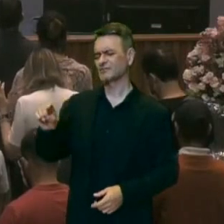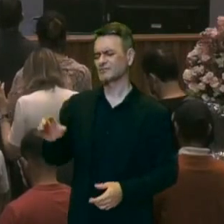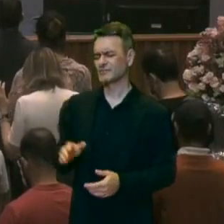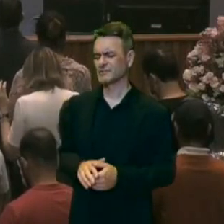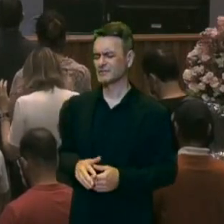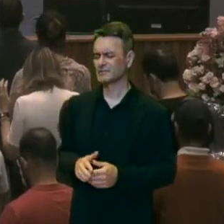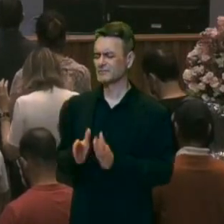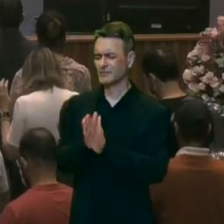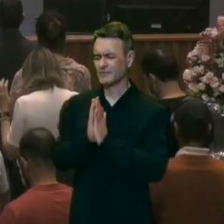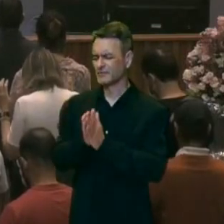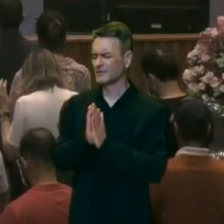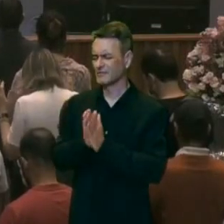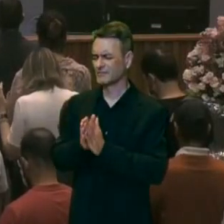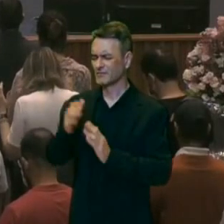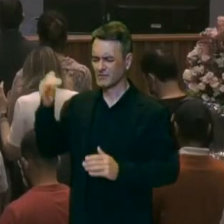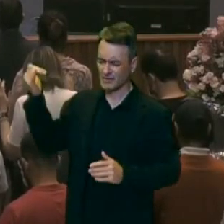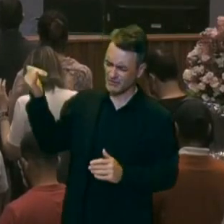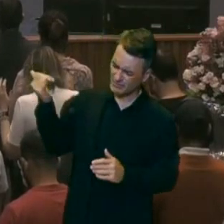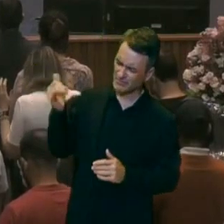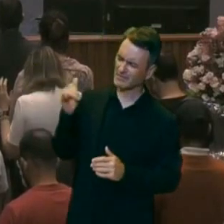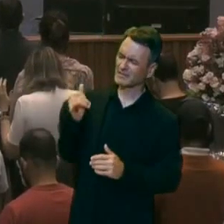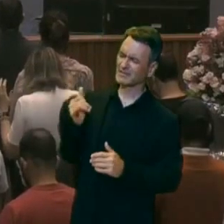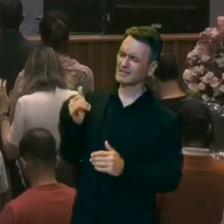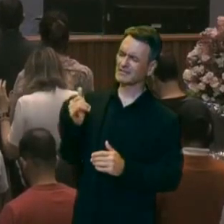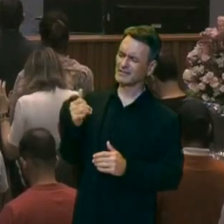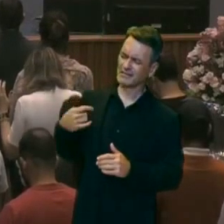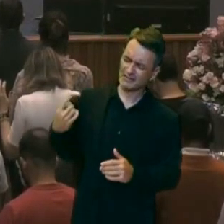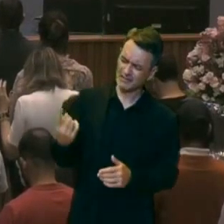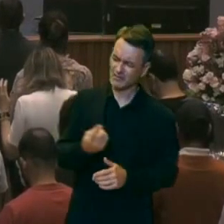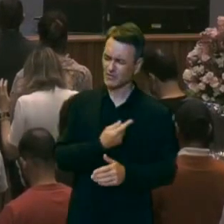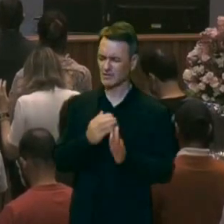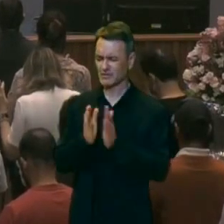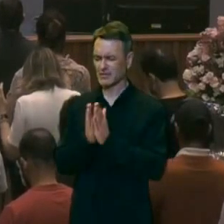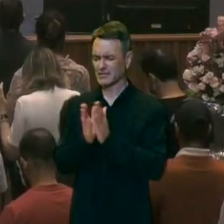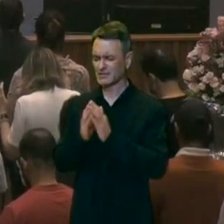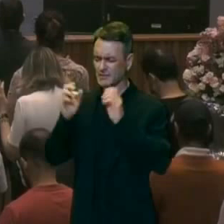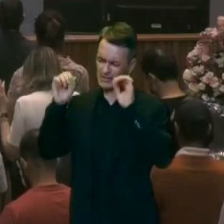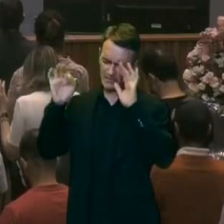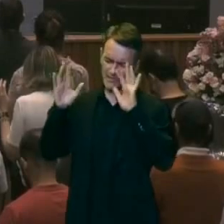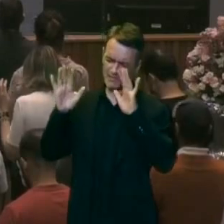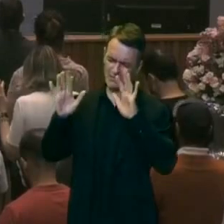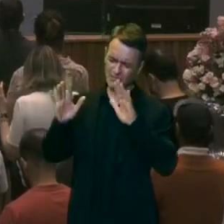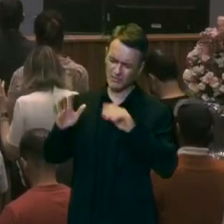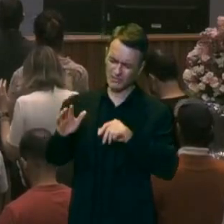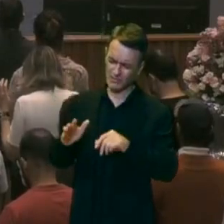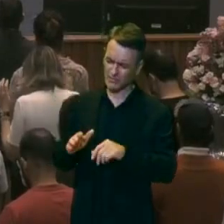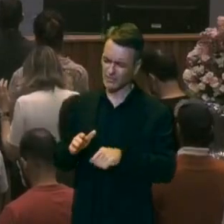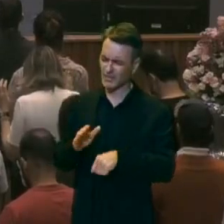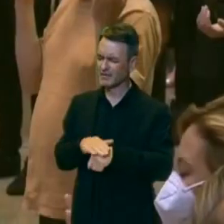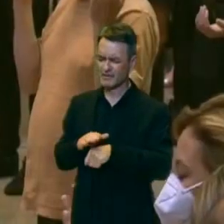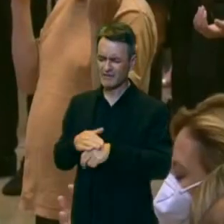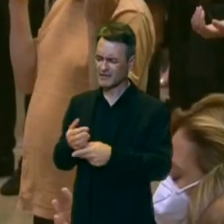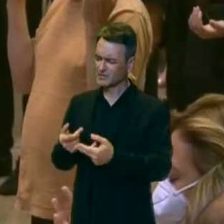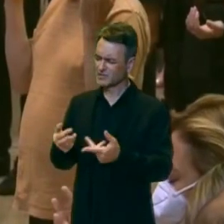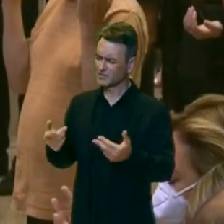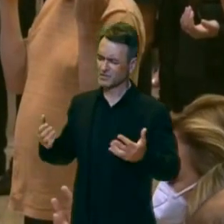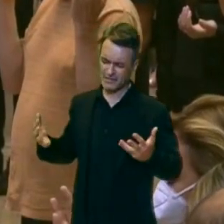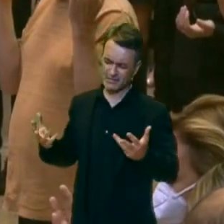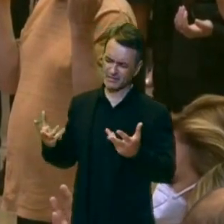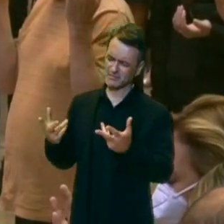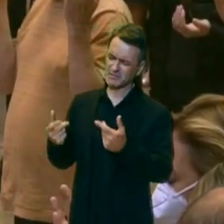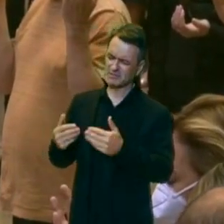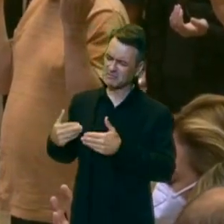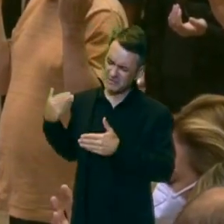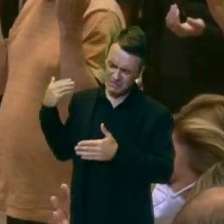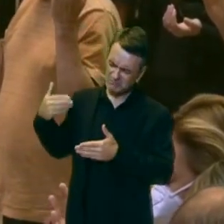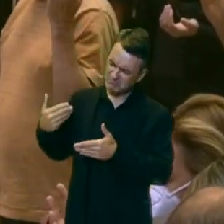Deus, a nossa oração e abençoa, e faz algo tremendo. E se na jornada da vida eles